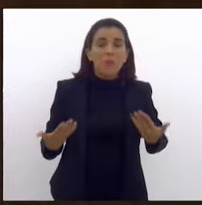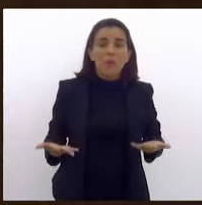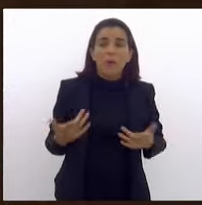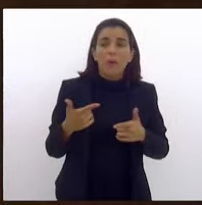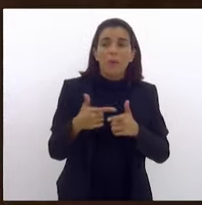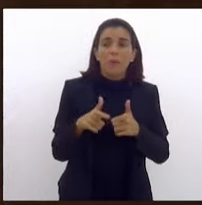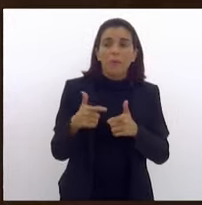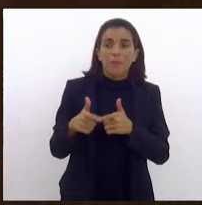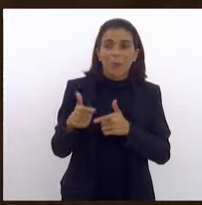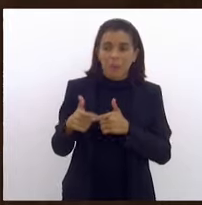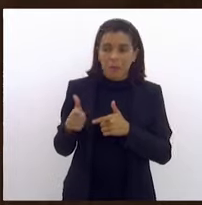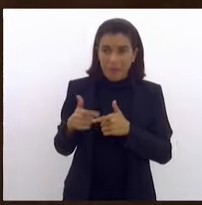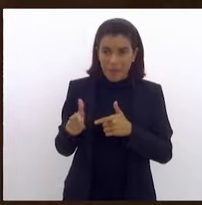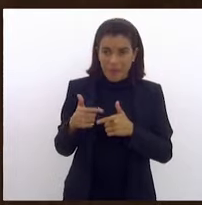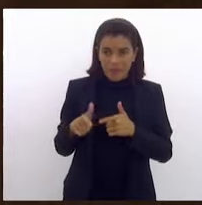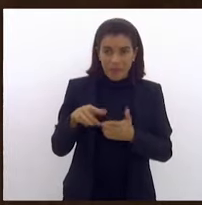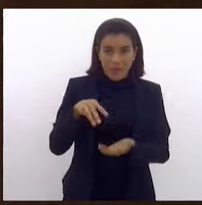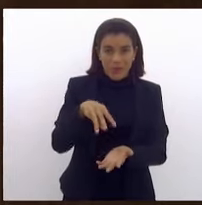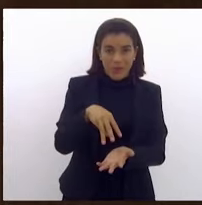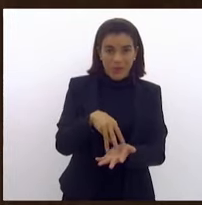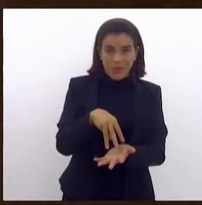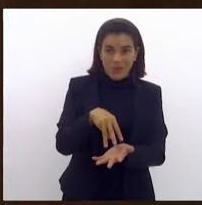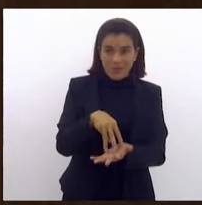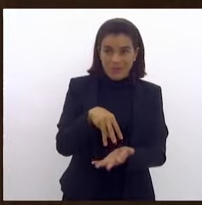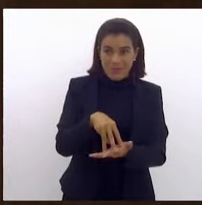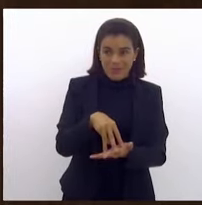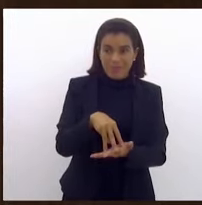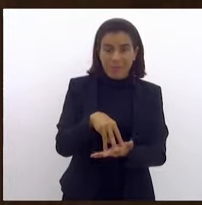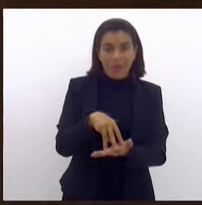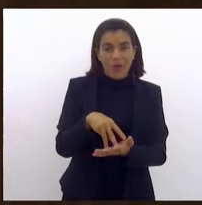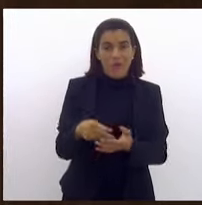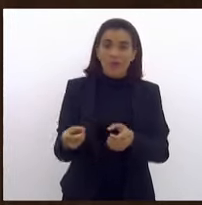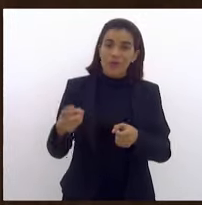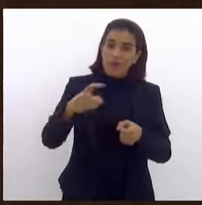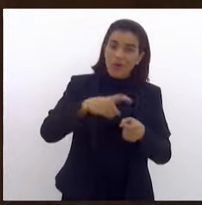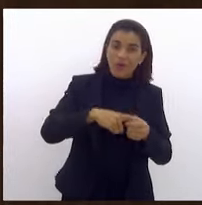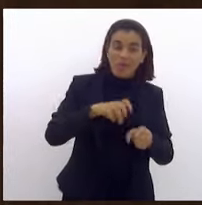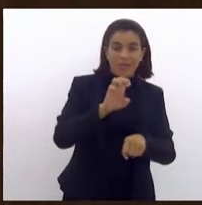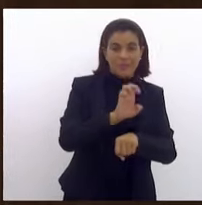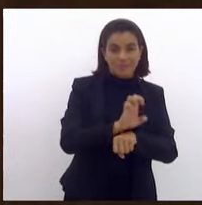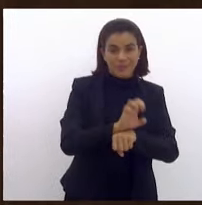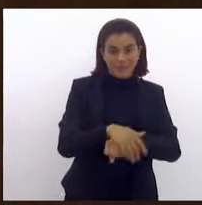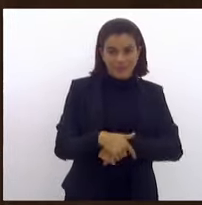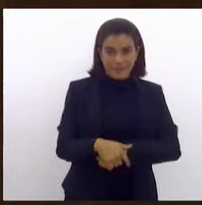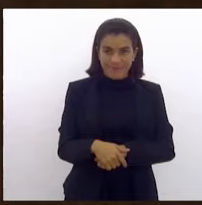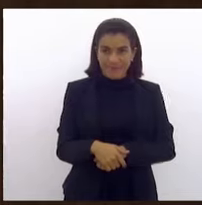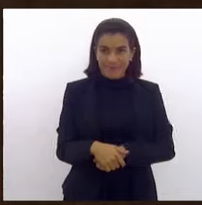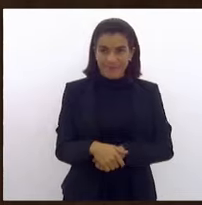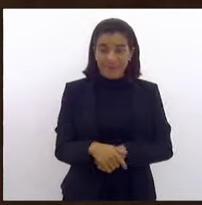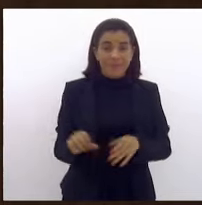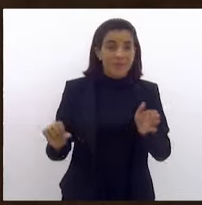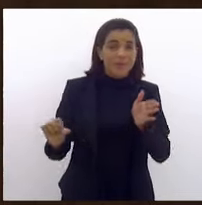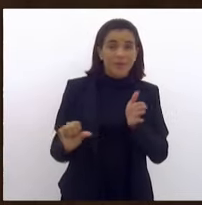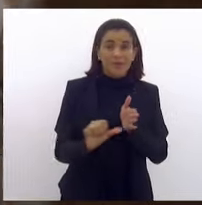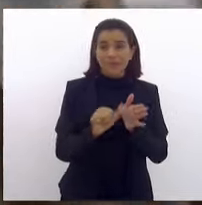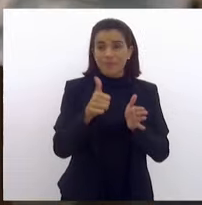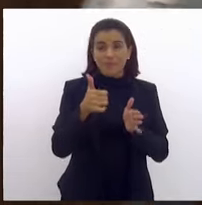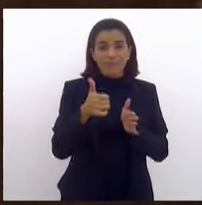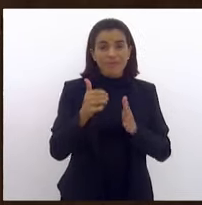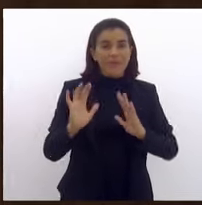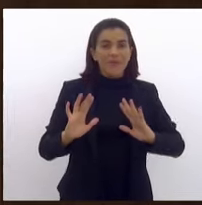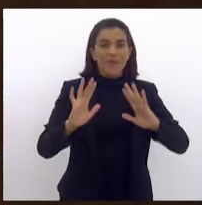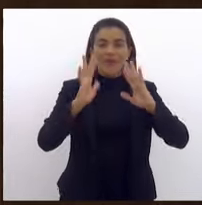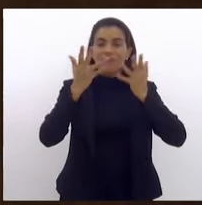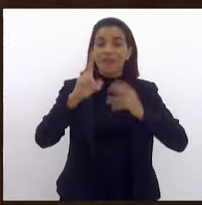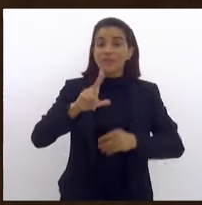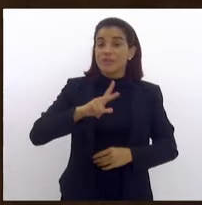problema do sambódromo voltar a ser do Estado. Primeiro que é uma festa